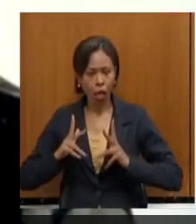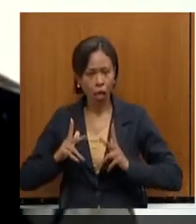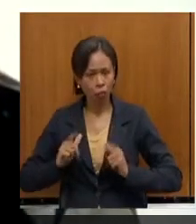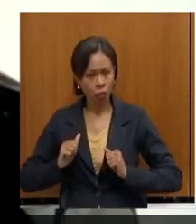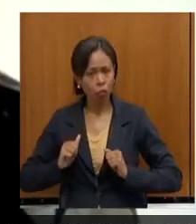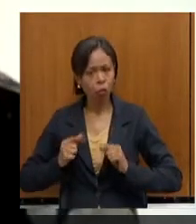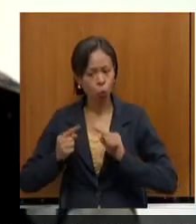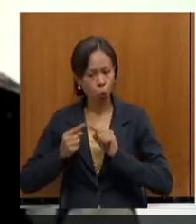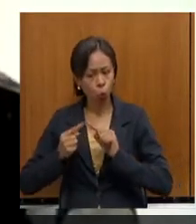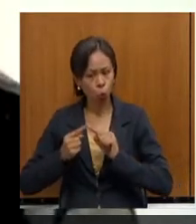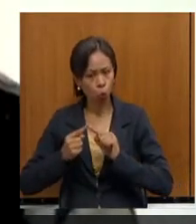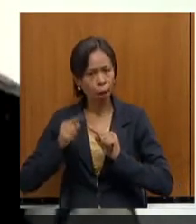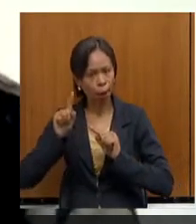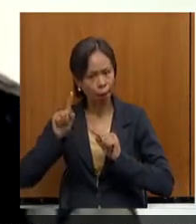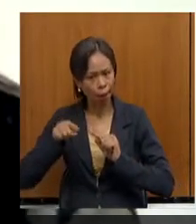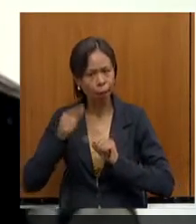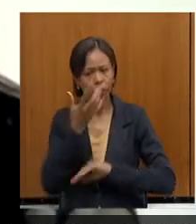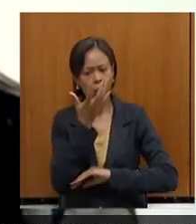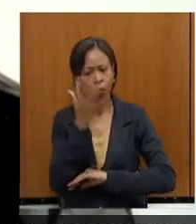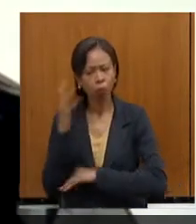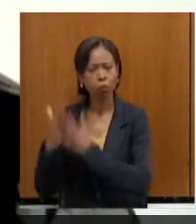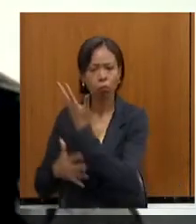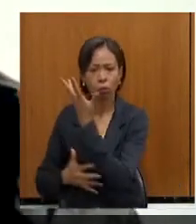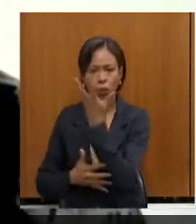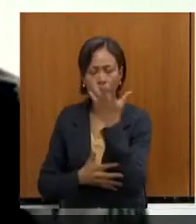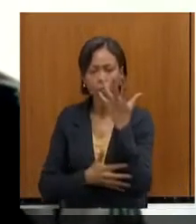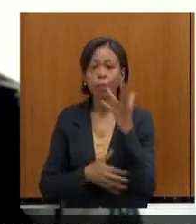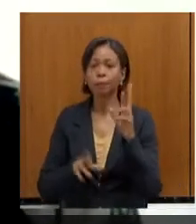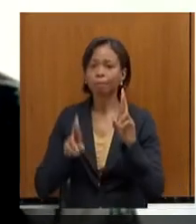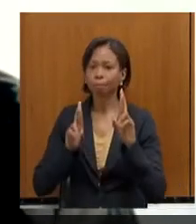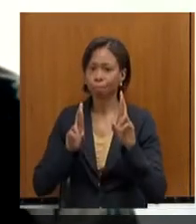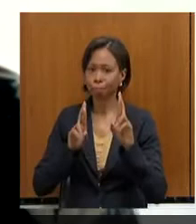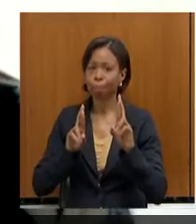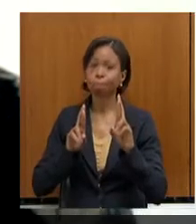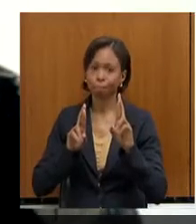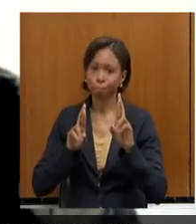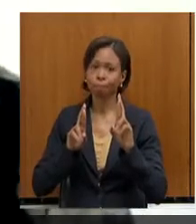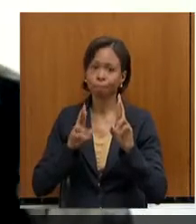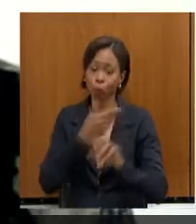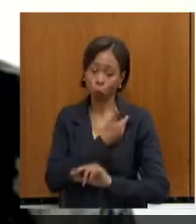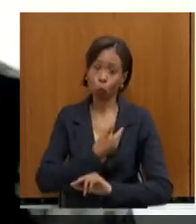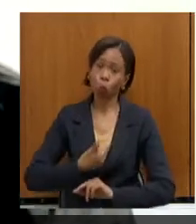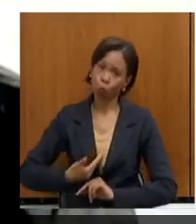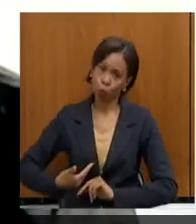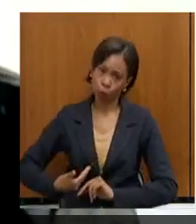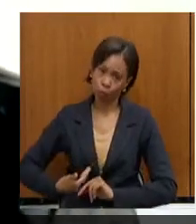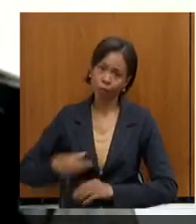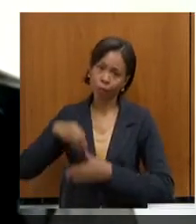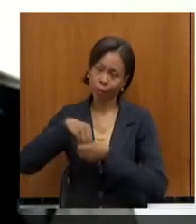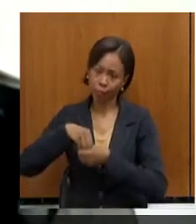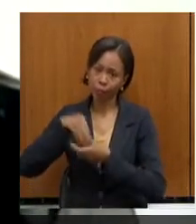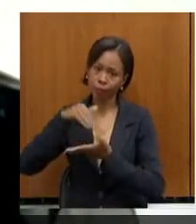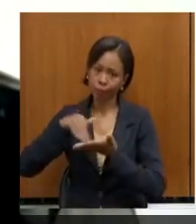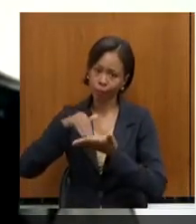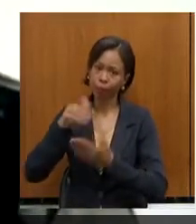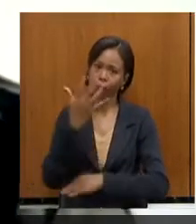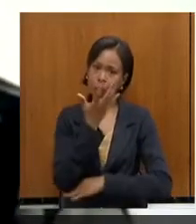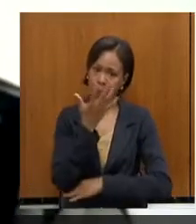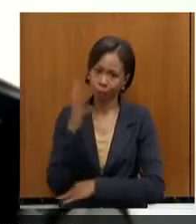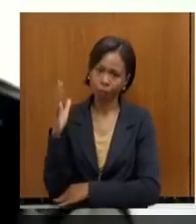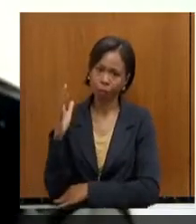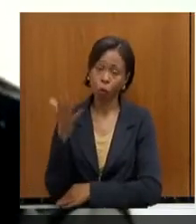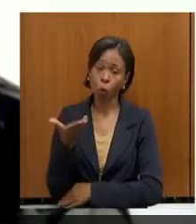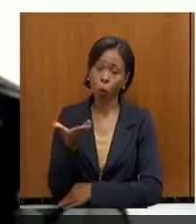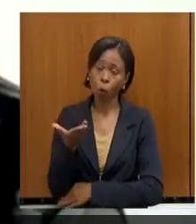ambiente é responsabilidade hoje e atribuição pela estrutura do Governo na Secretaria de Meio Ambiente hoje o